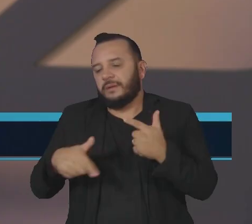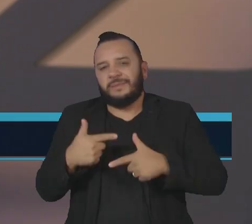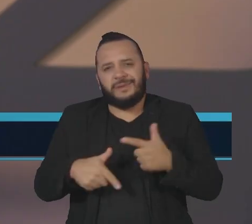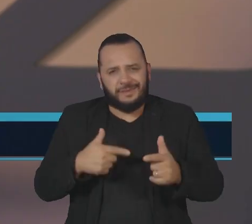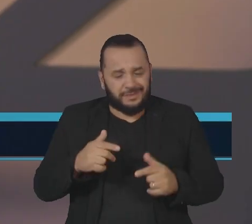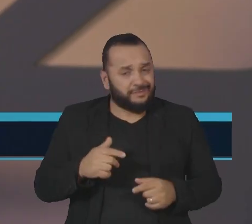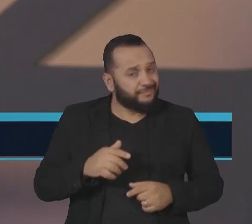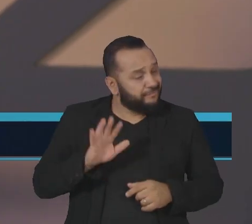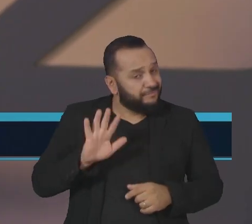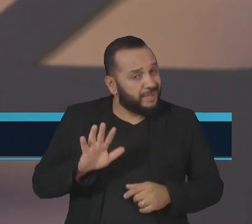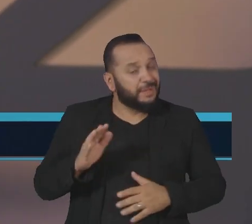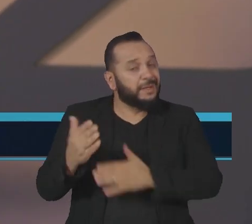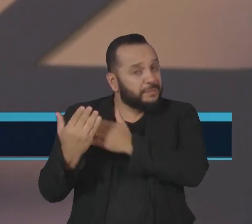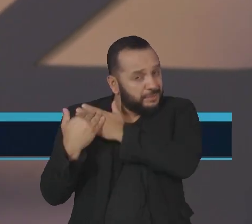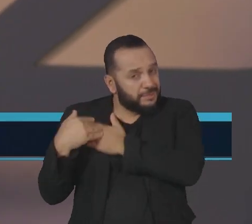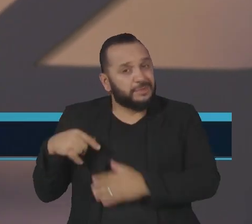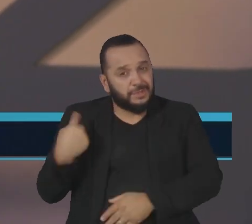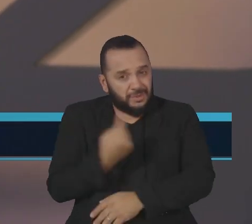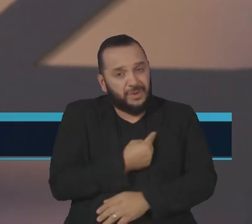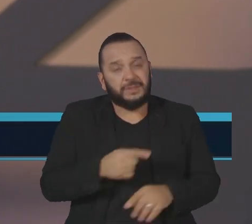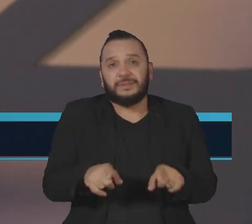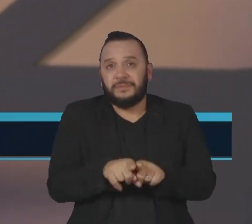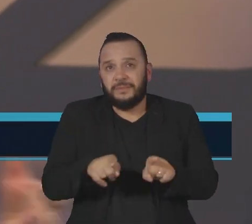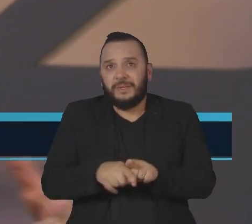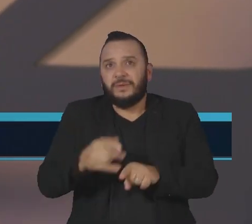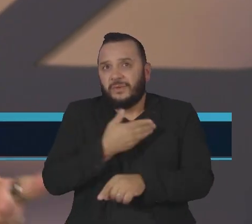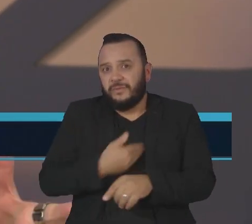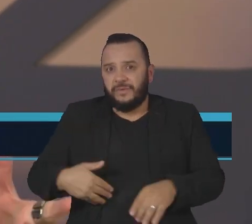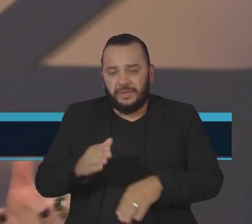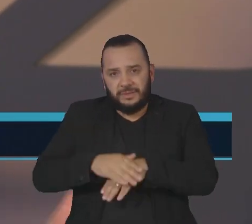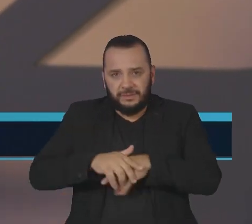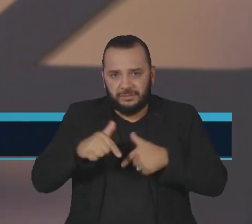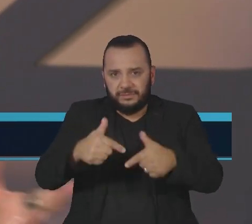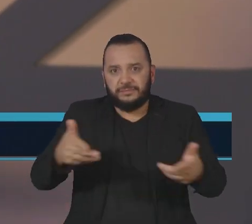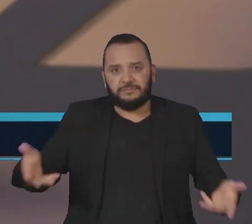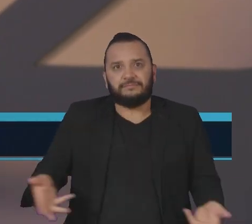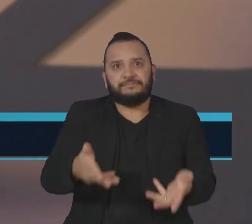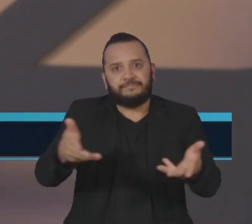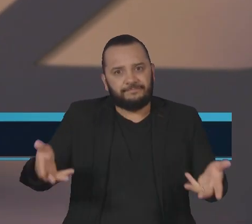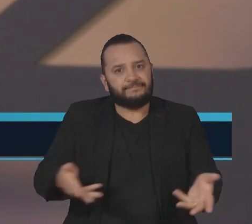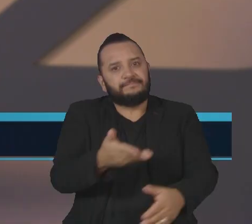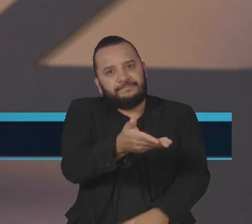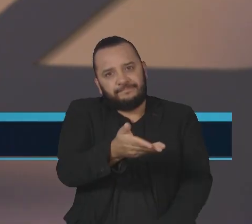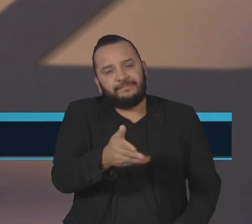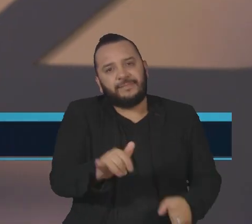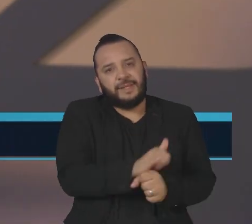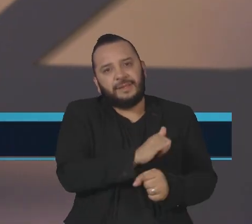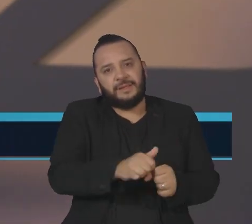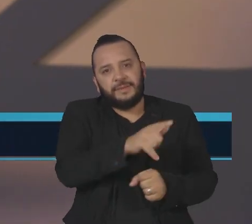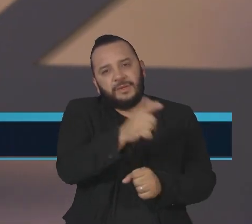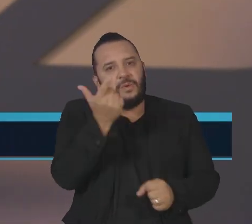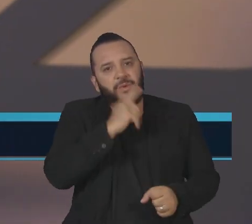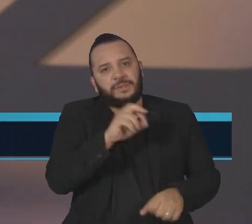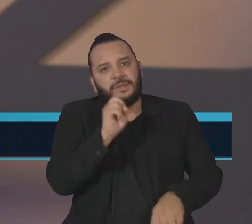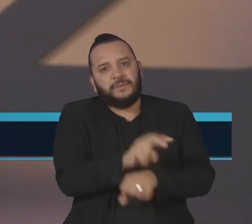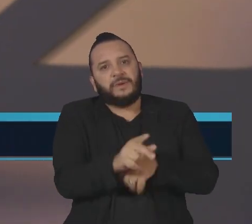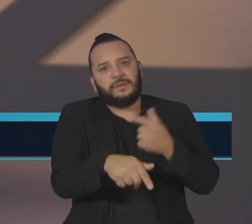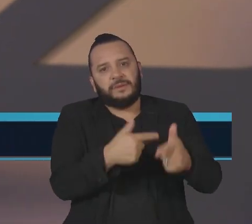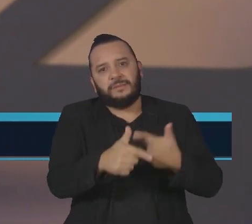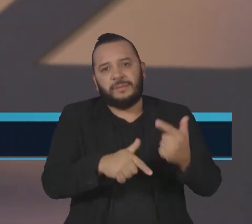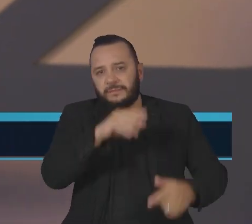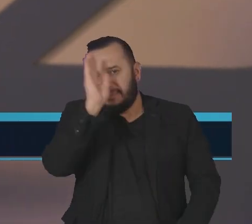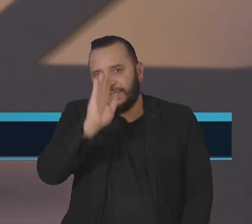a responsabilidade é nossa e da política pública enquanto, né, geração. Como é que você dá alternativa? O Brasil é um país